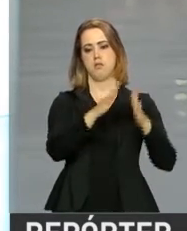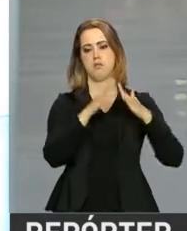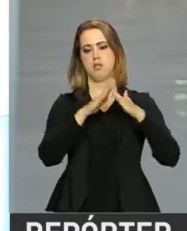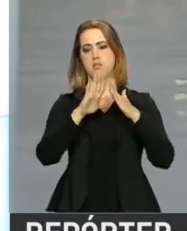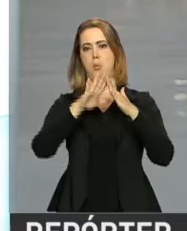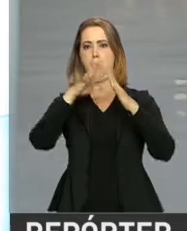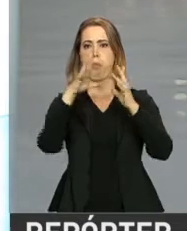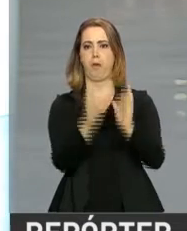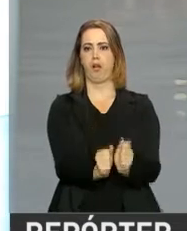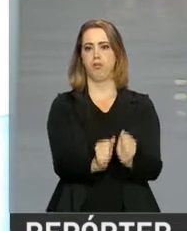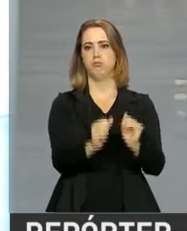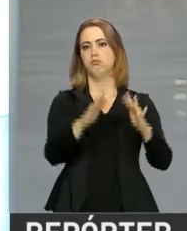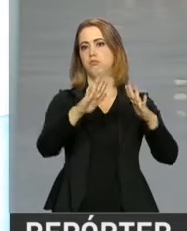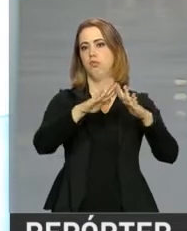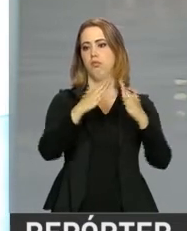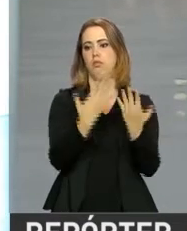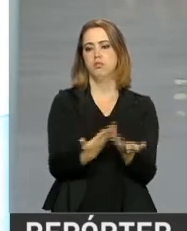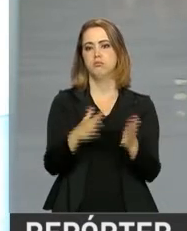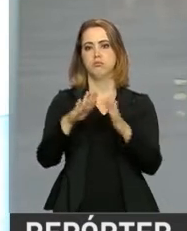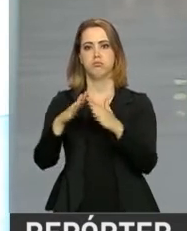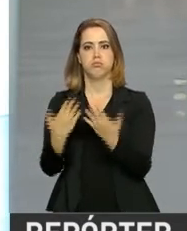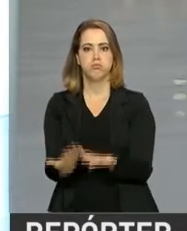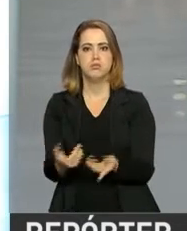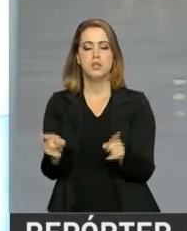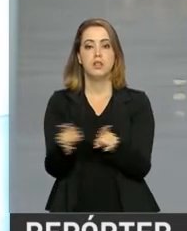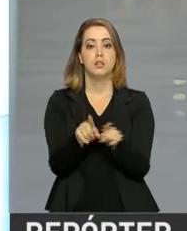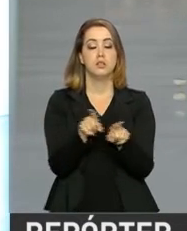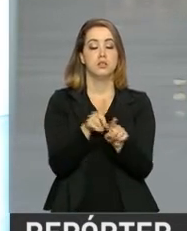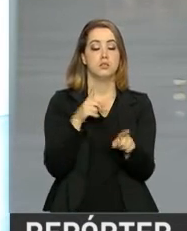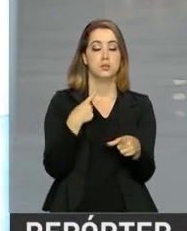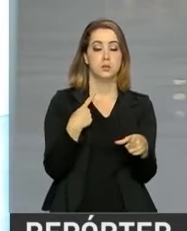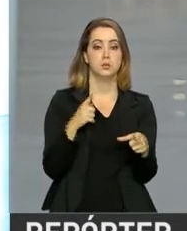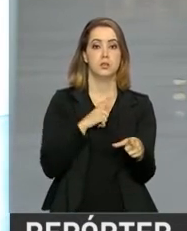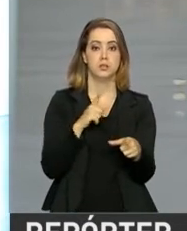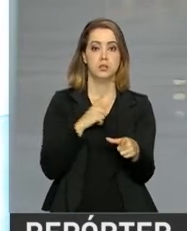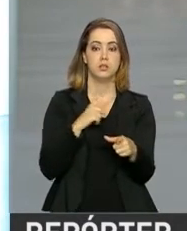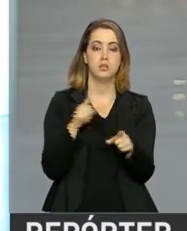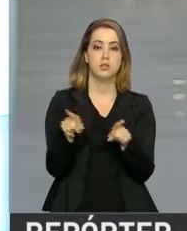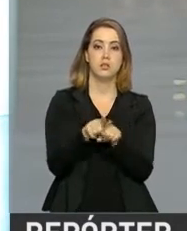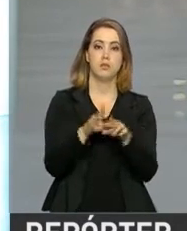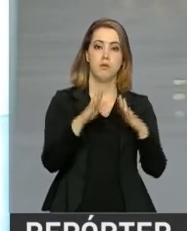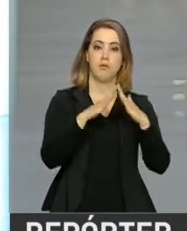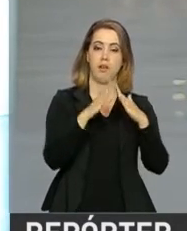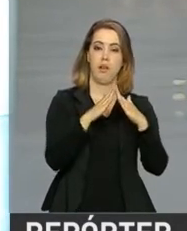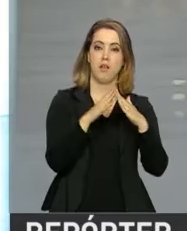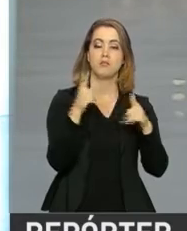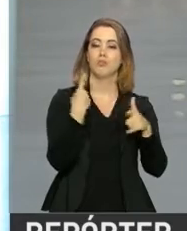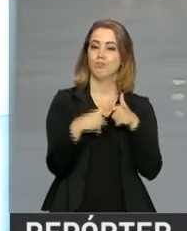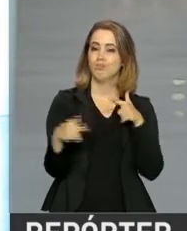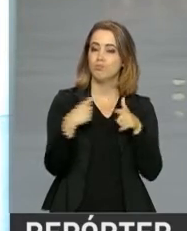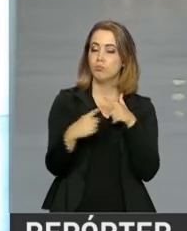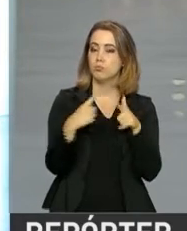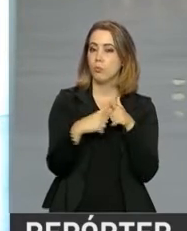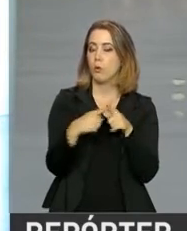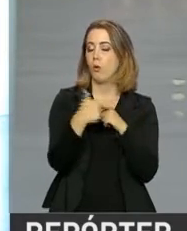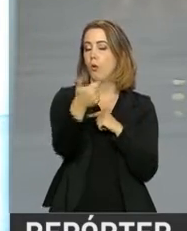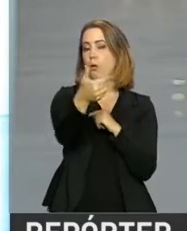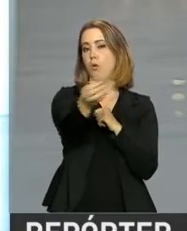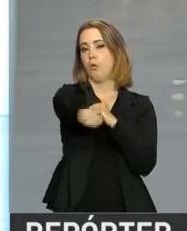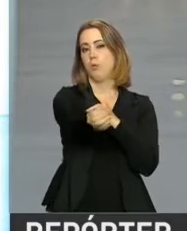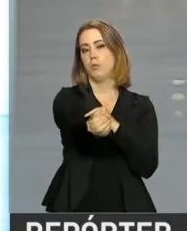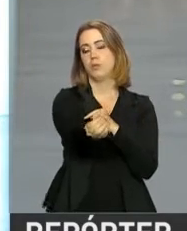no rio grande do sul e também houve episódios de moradias danificadas em 20 municípios de